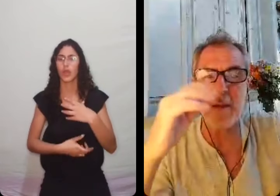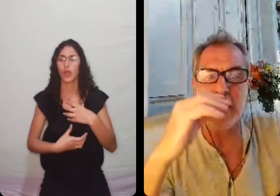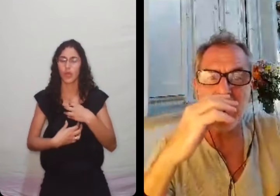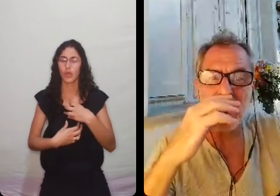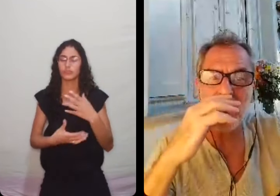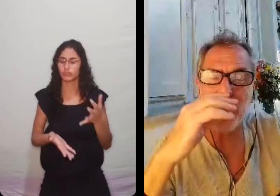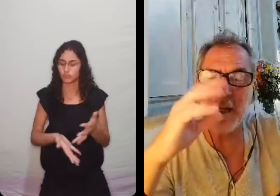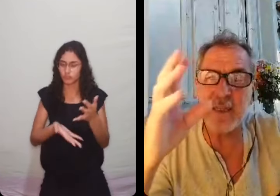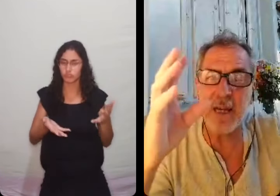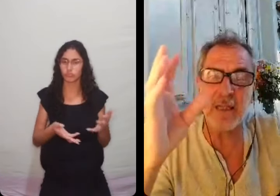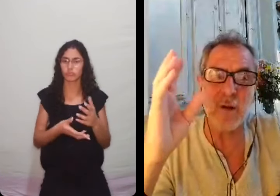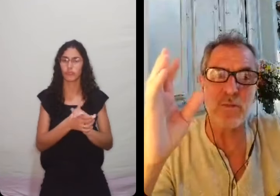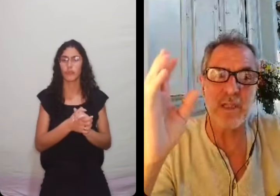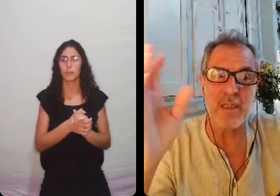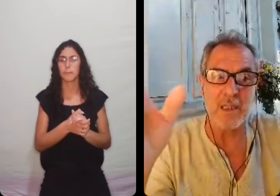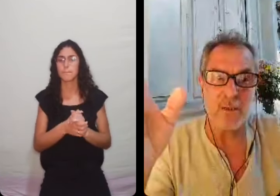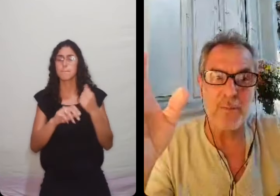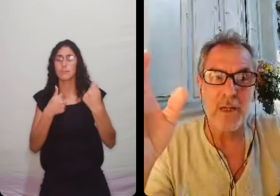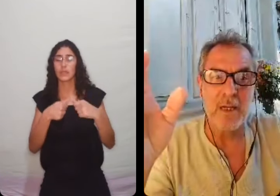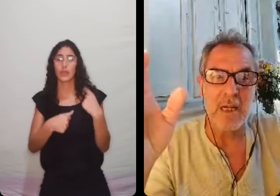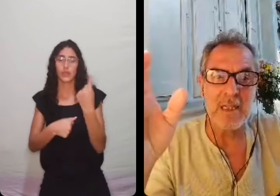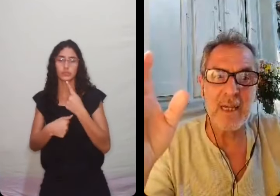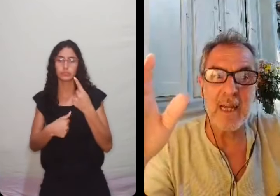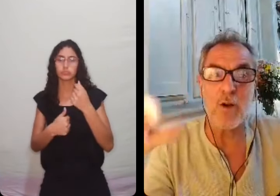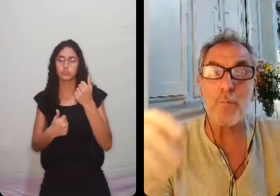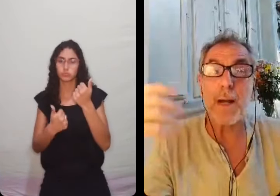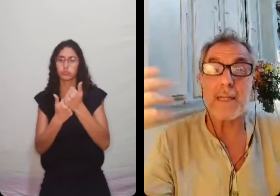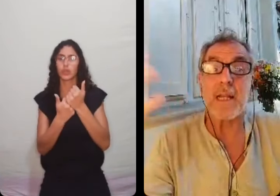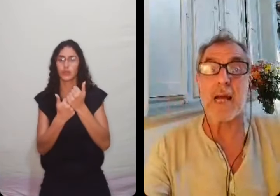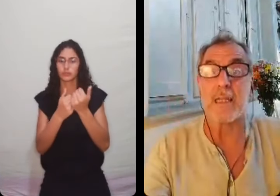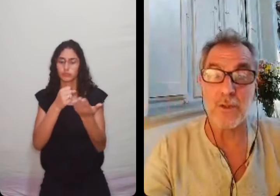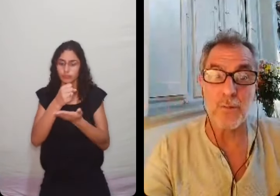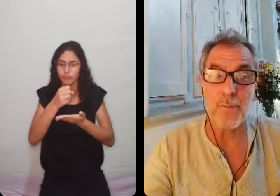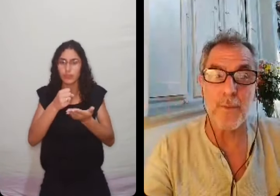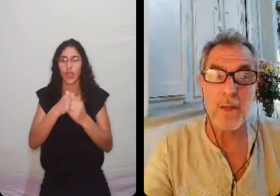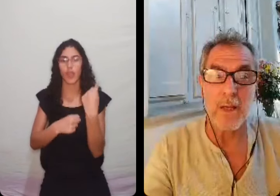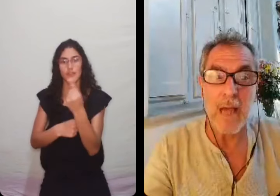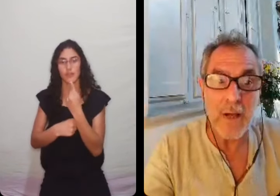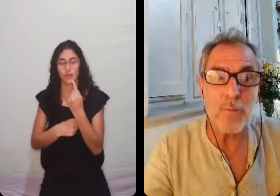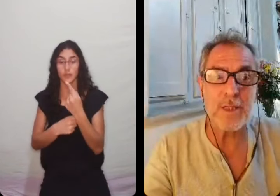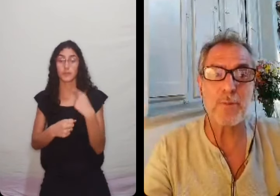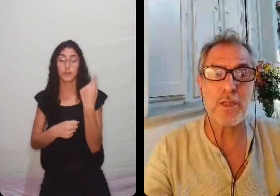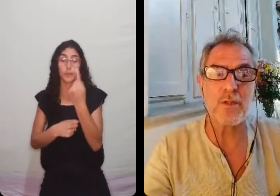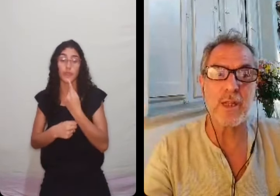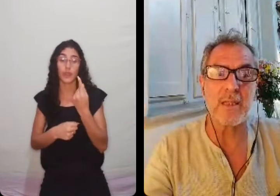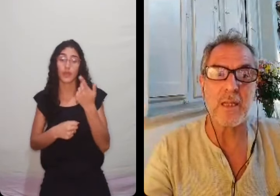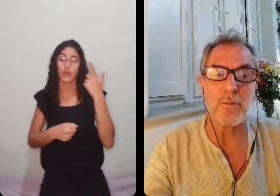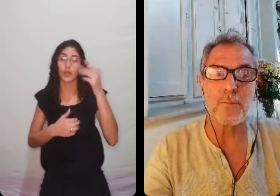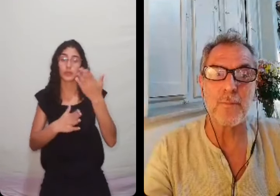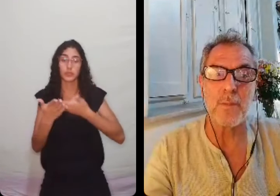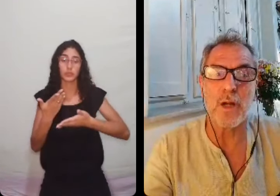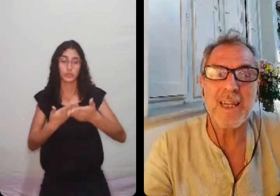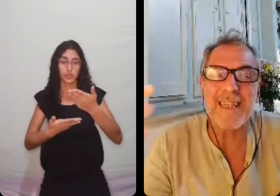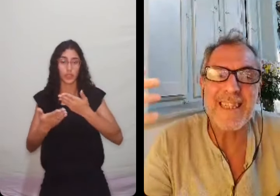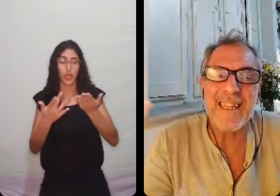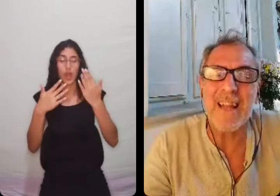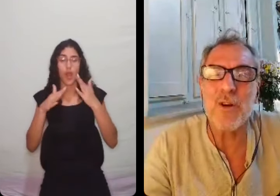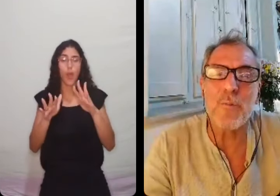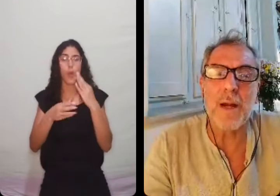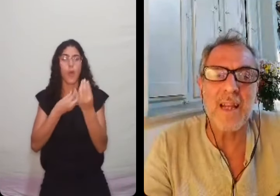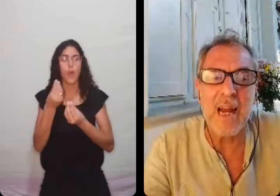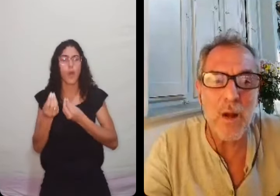coisa que nos mobiliza em algum sentido. E a gente quer compartilhar isso. E aí começa o processo criativo. Temos a